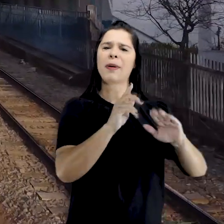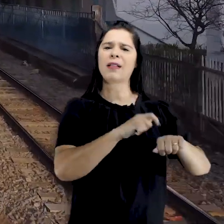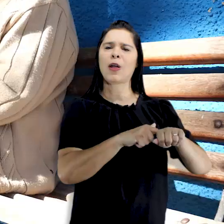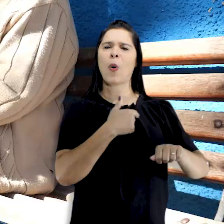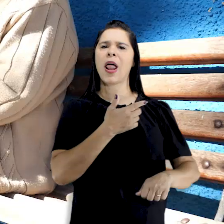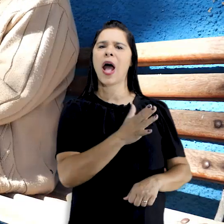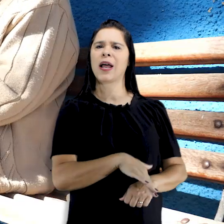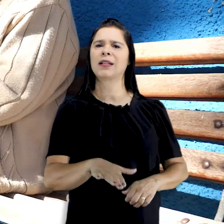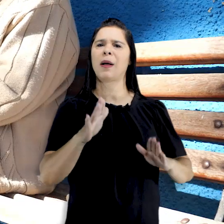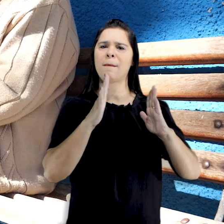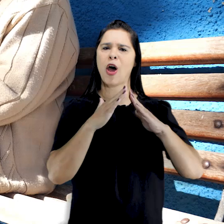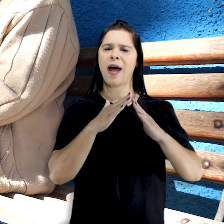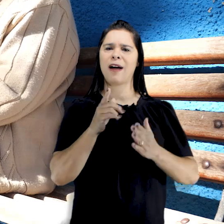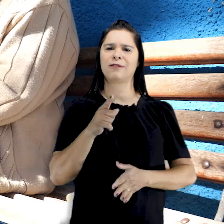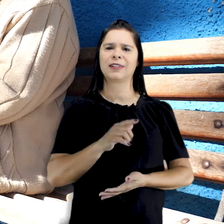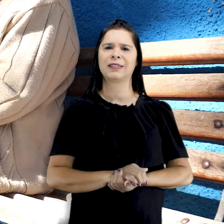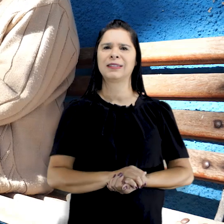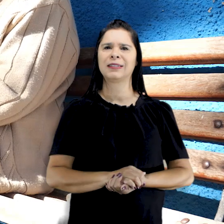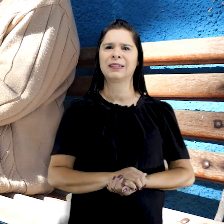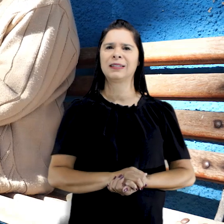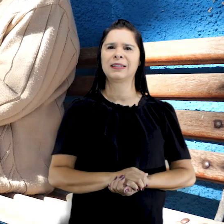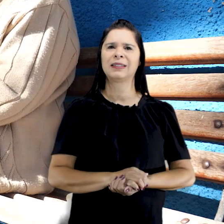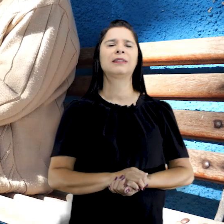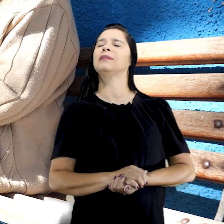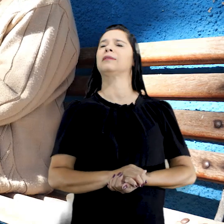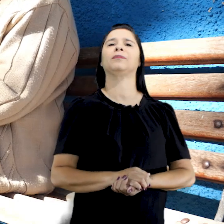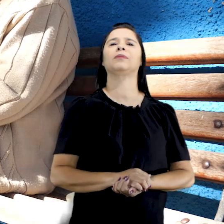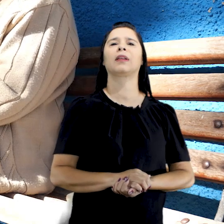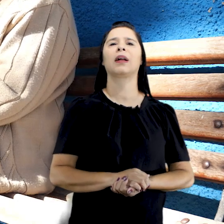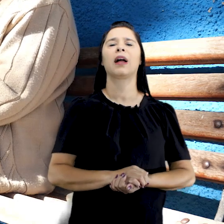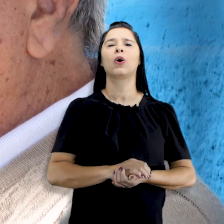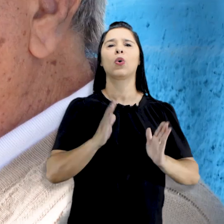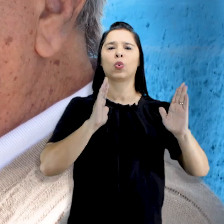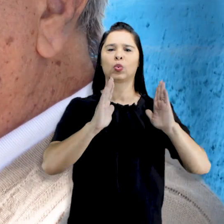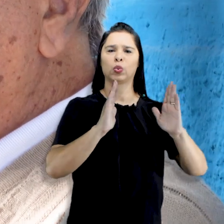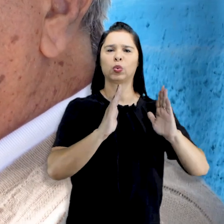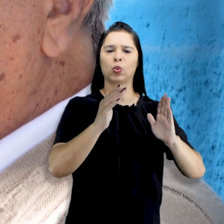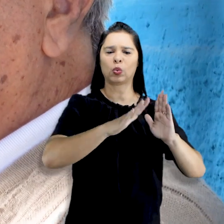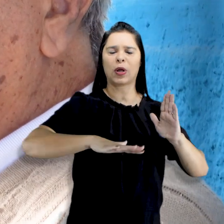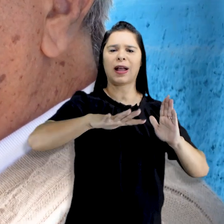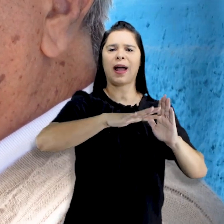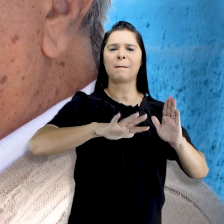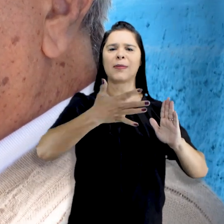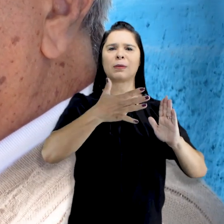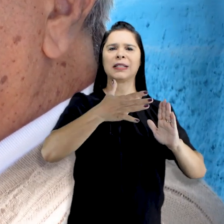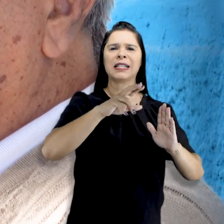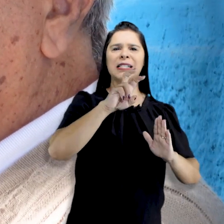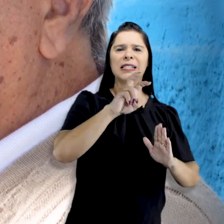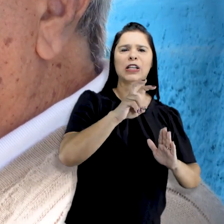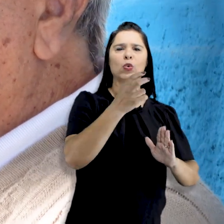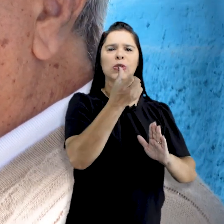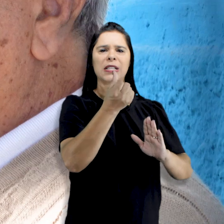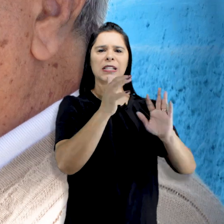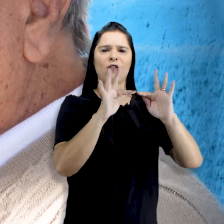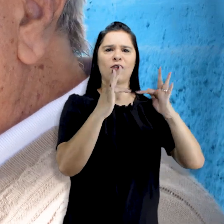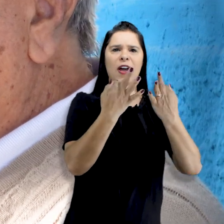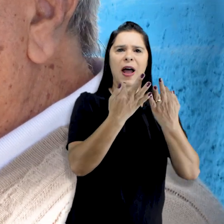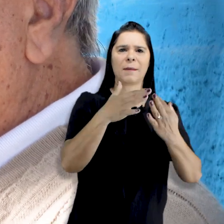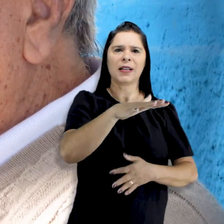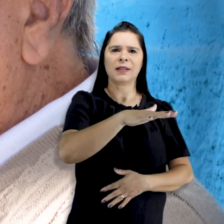morávamos na turma, como se dizia, era o termo que era usado, era mais ou menos 5 ou 6 famílias que moravam